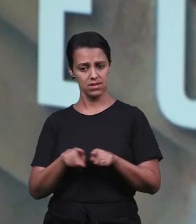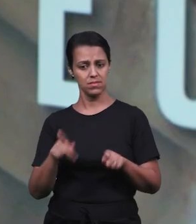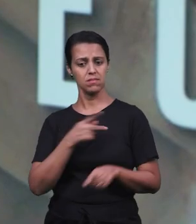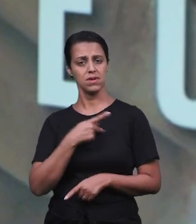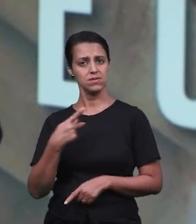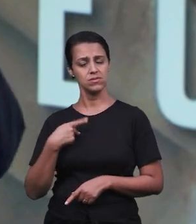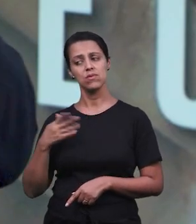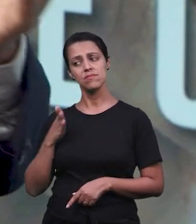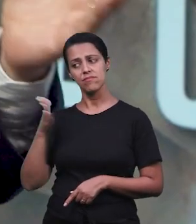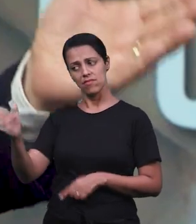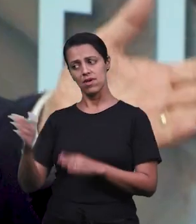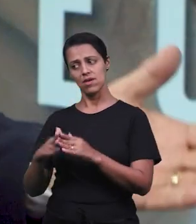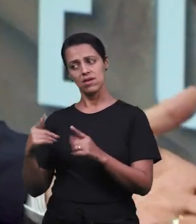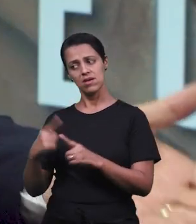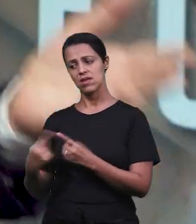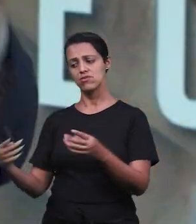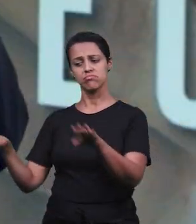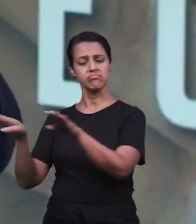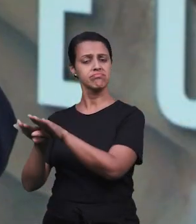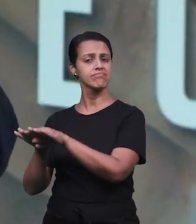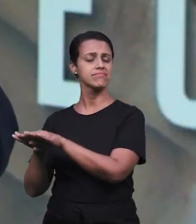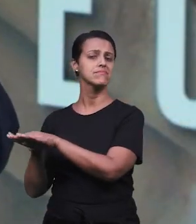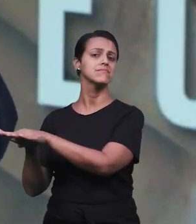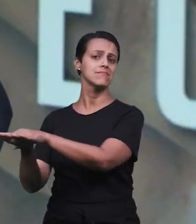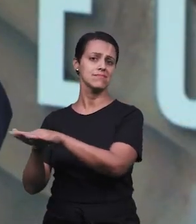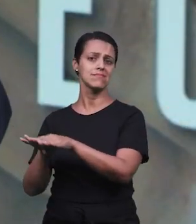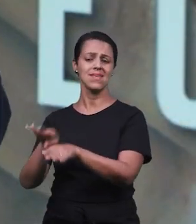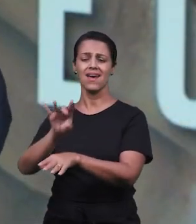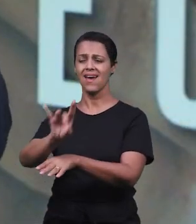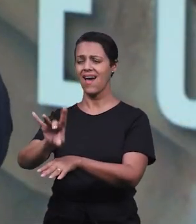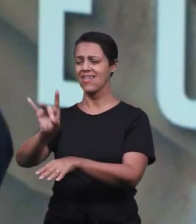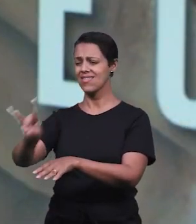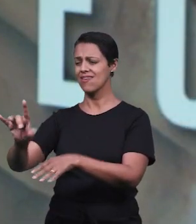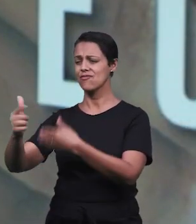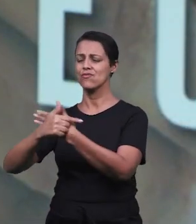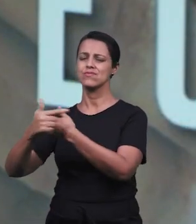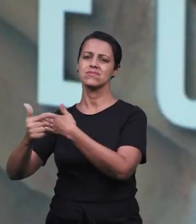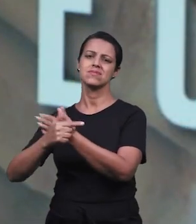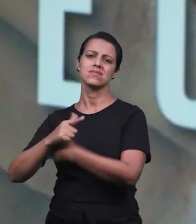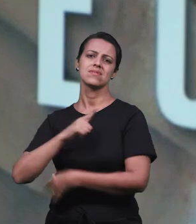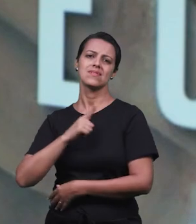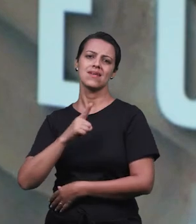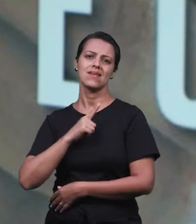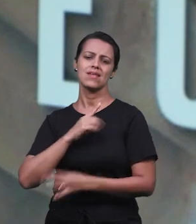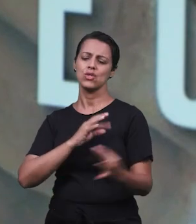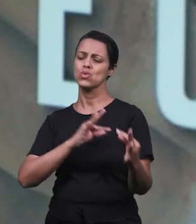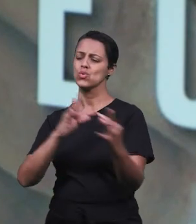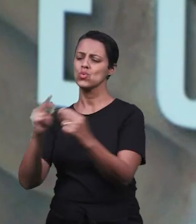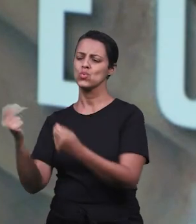para servir a Deus. Uns numa função, outras noutras. E todos somos servos do Senhor e vivemos o nosso próprio